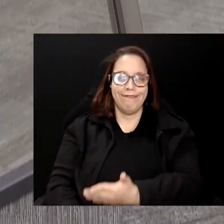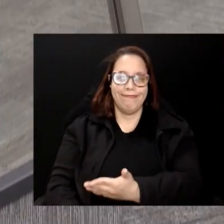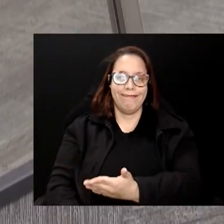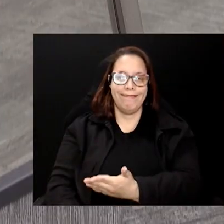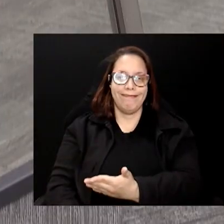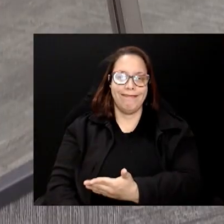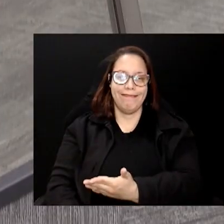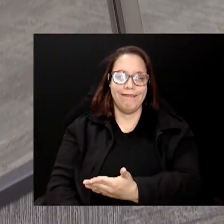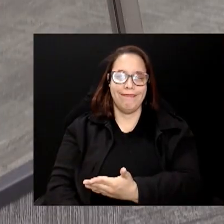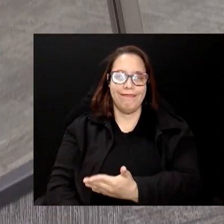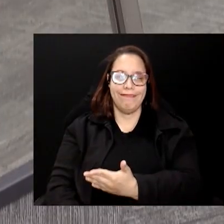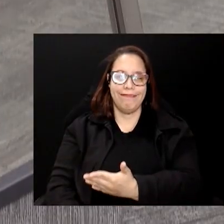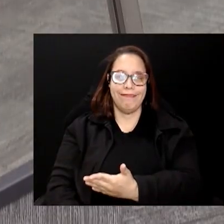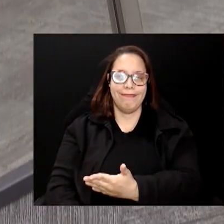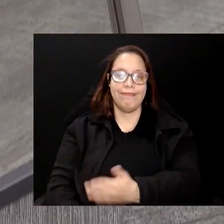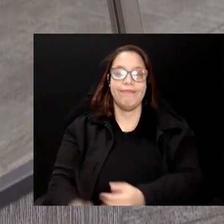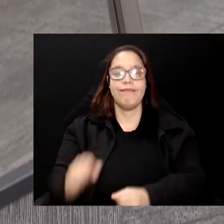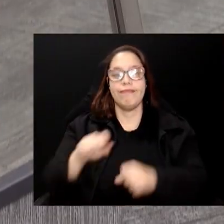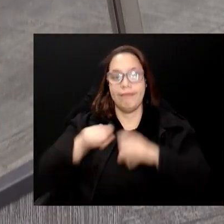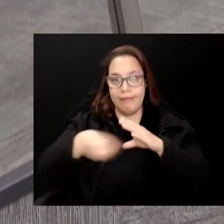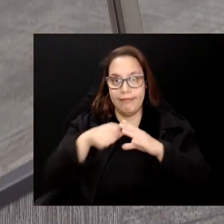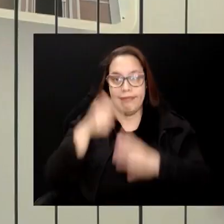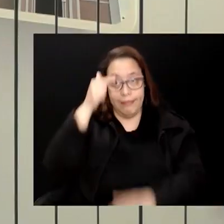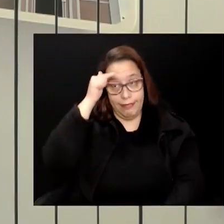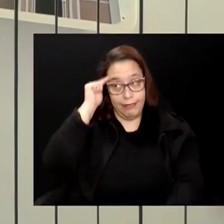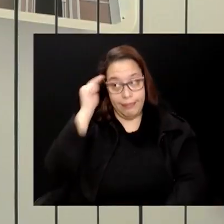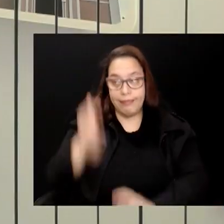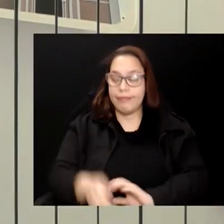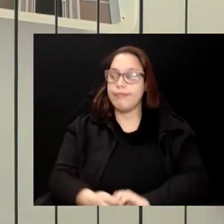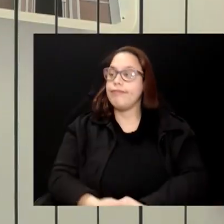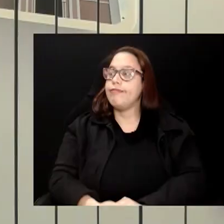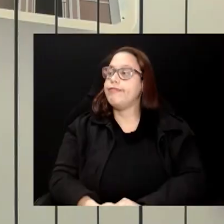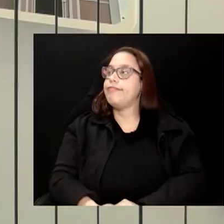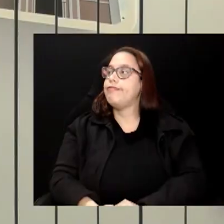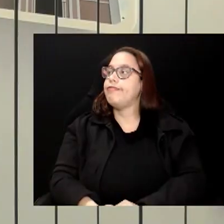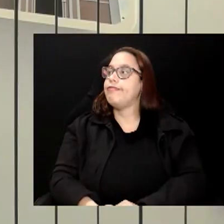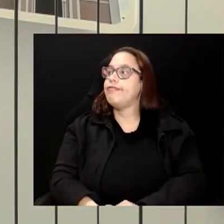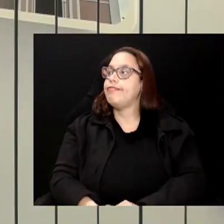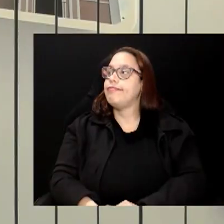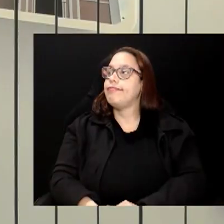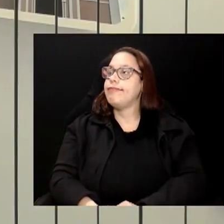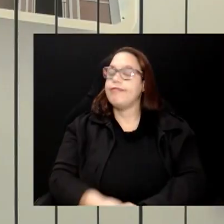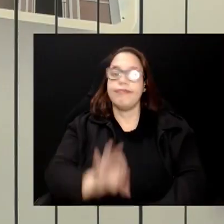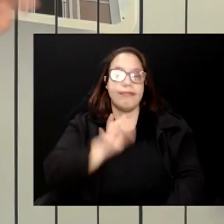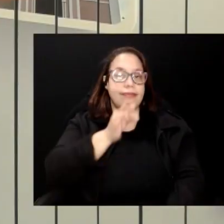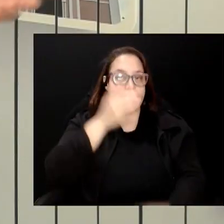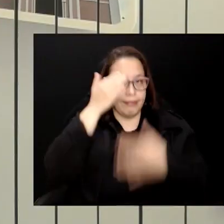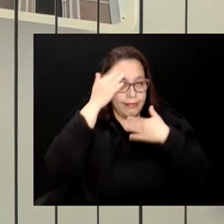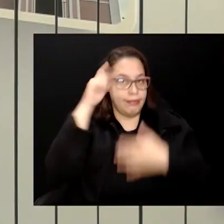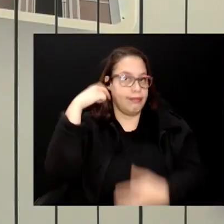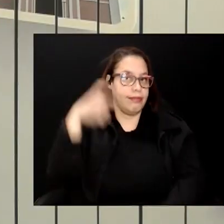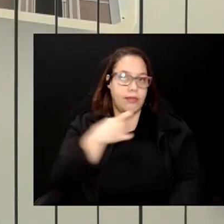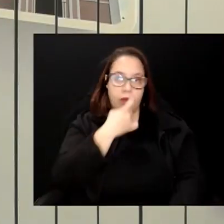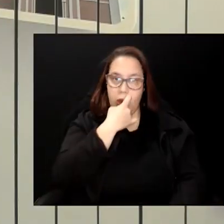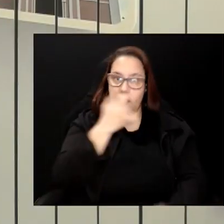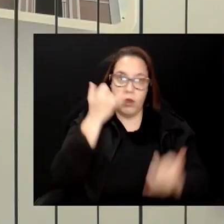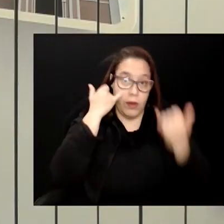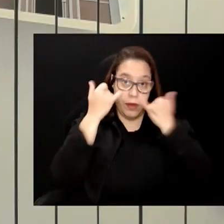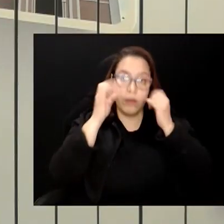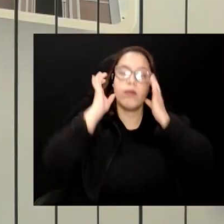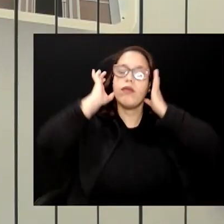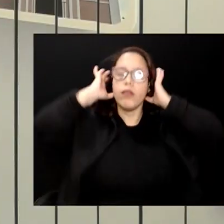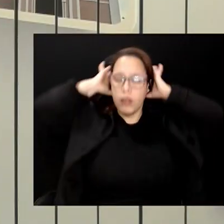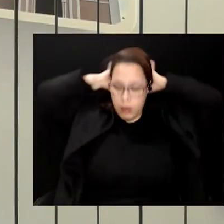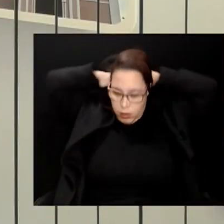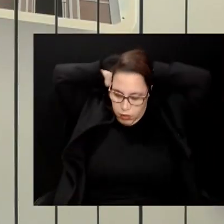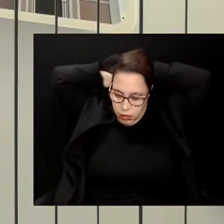tvcamaracampinas.com.br. É com você aí no estúdio, Gabriel. Tá certo, muito obrigado, Mina Abreu, pelas informações. A gente segue aqui com as